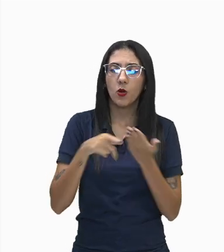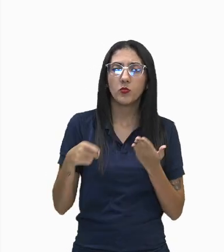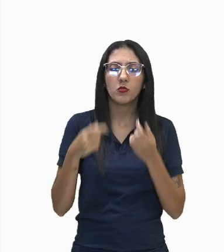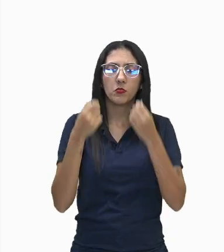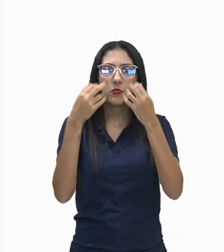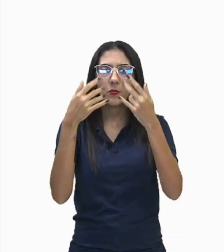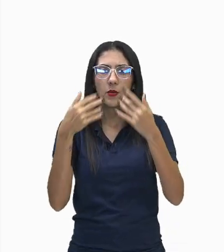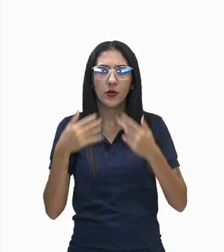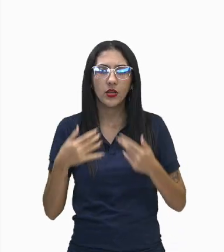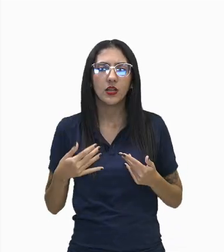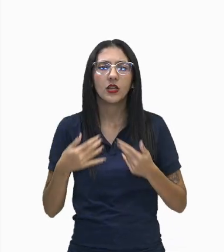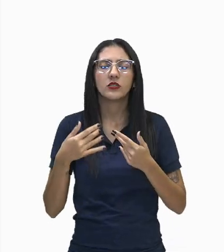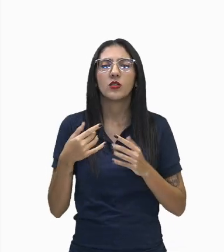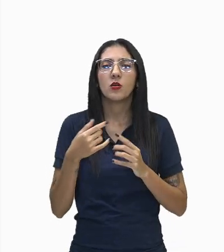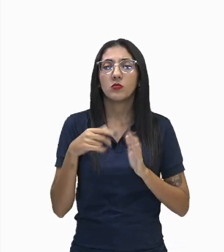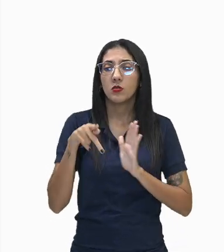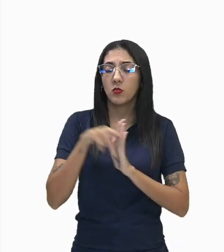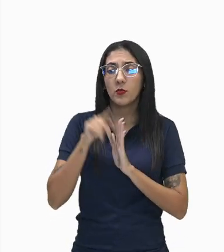verdades